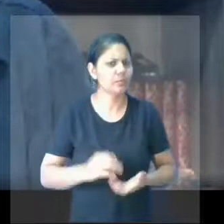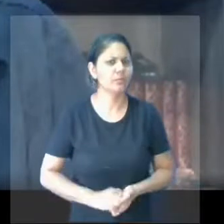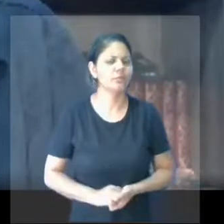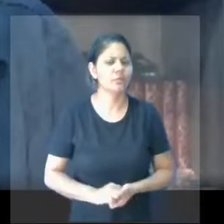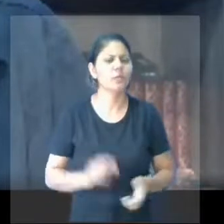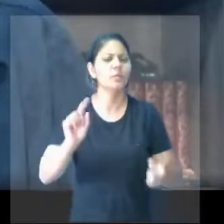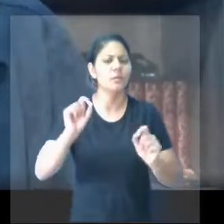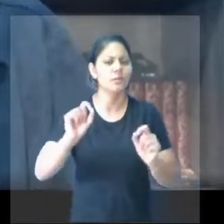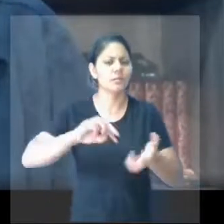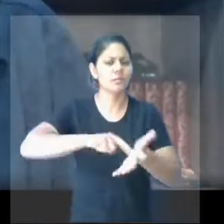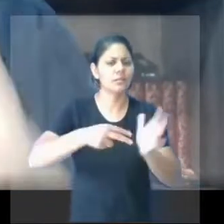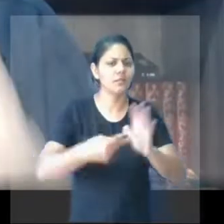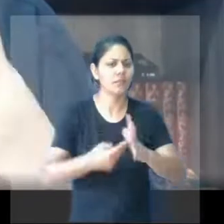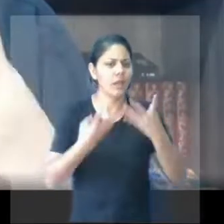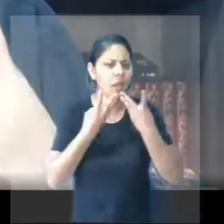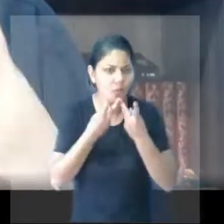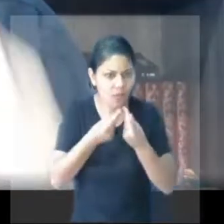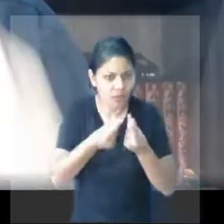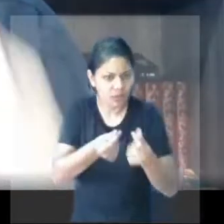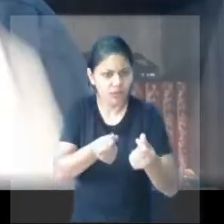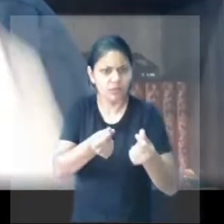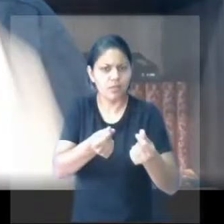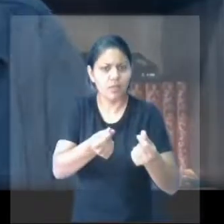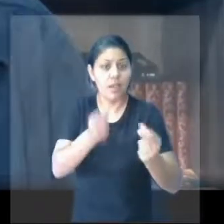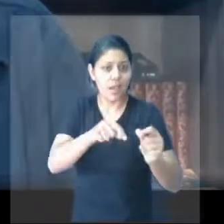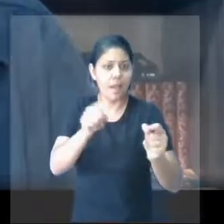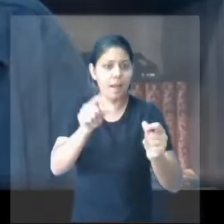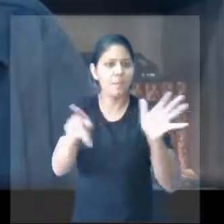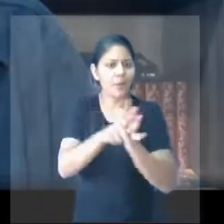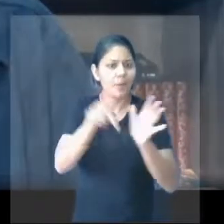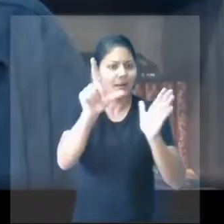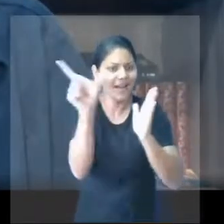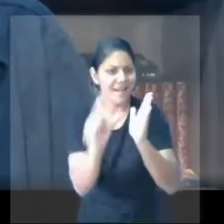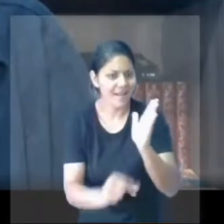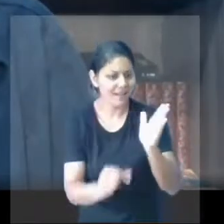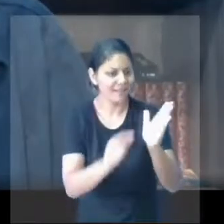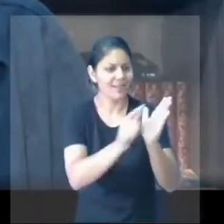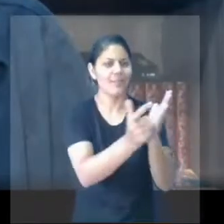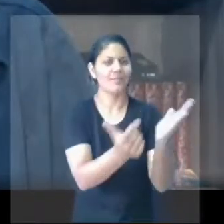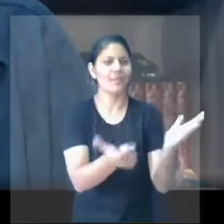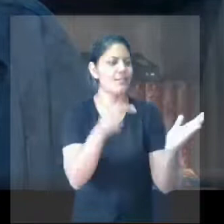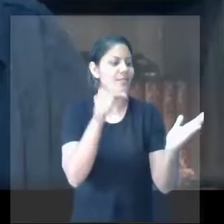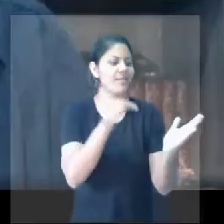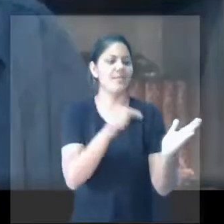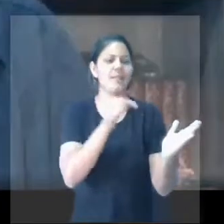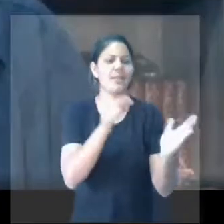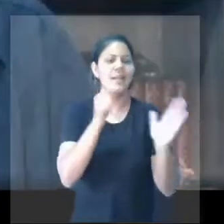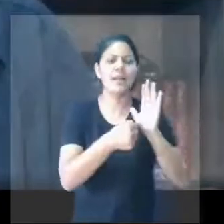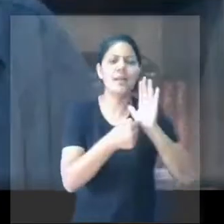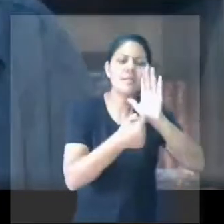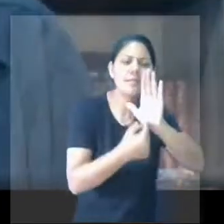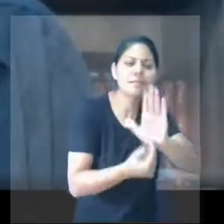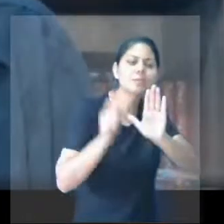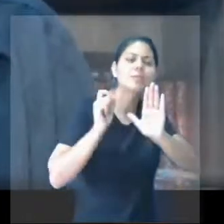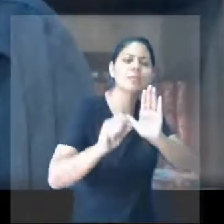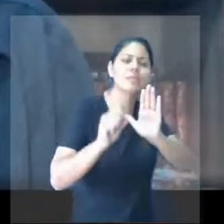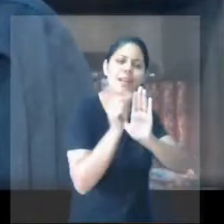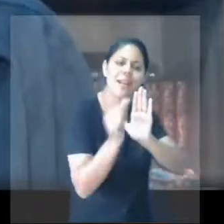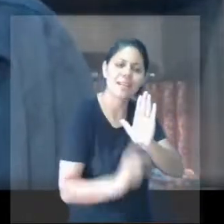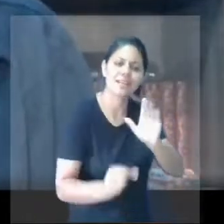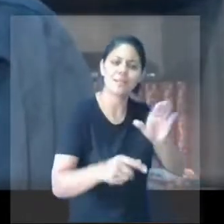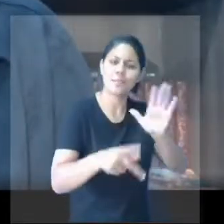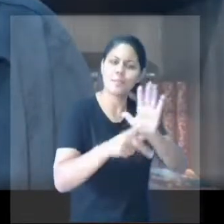qualidade ela é demonstrada pela própria característica do livro, né? O livro ele apresenta características que são